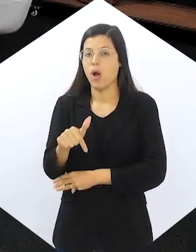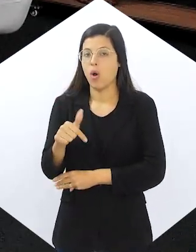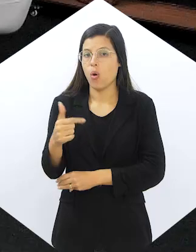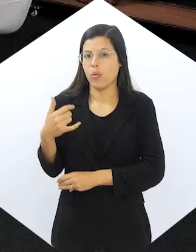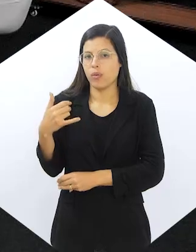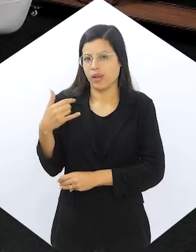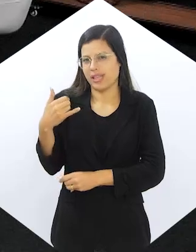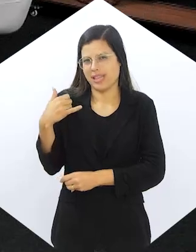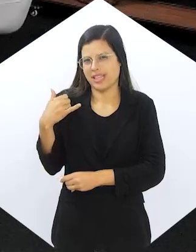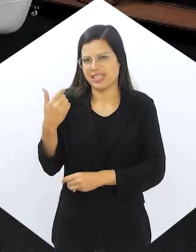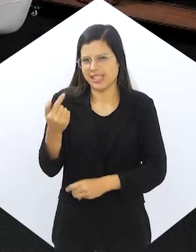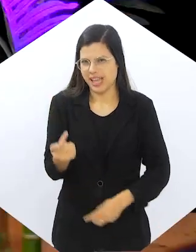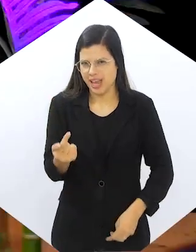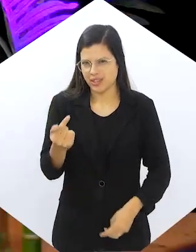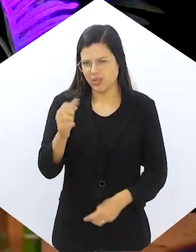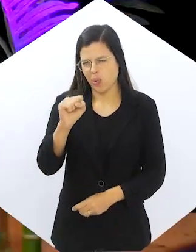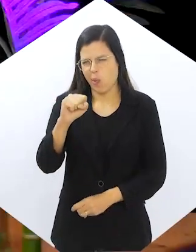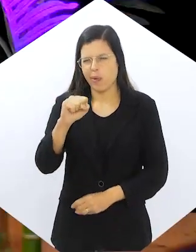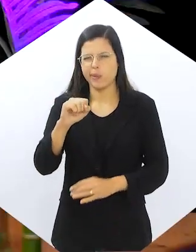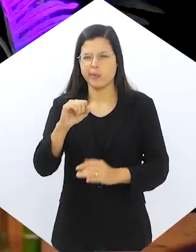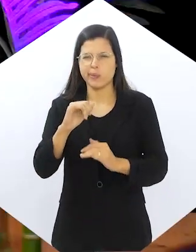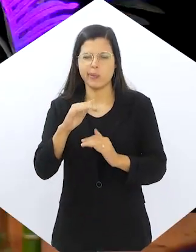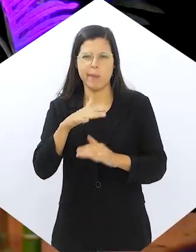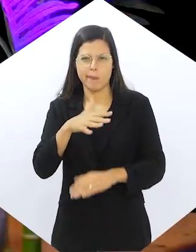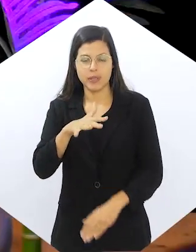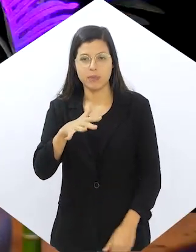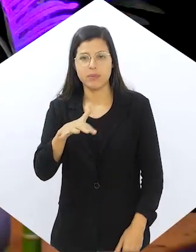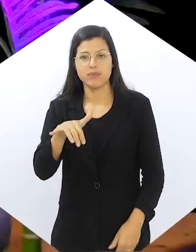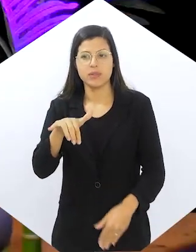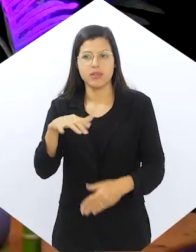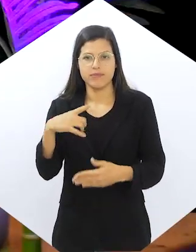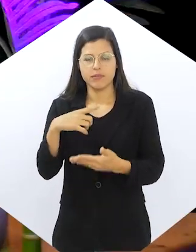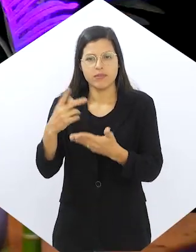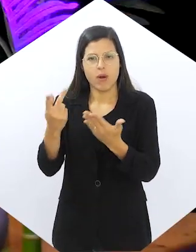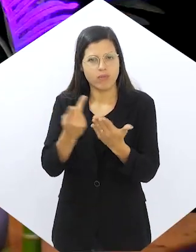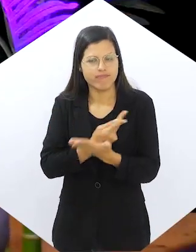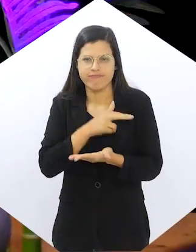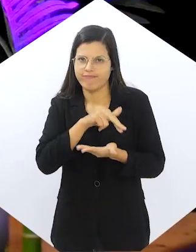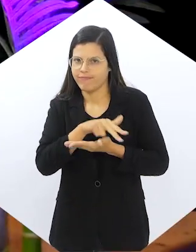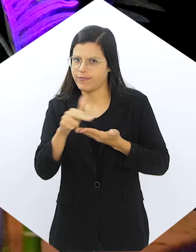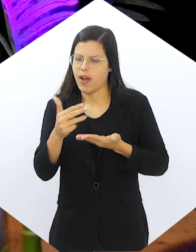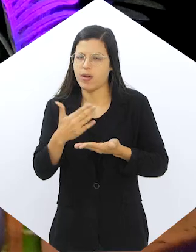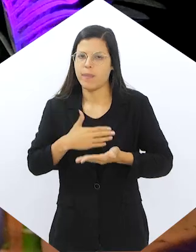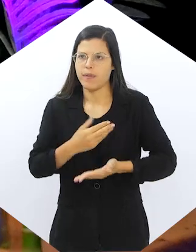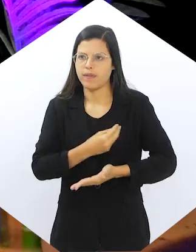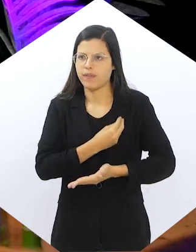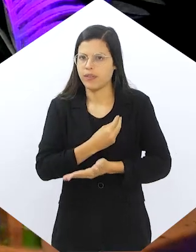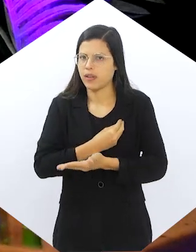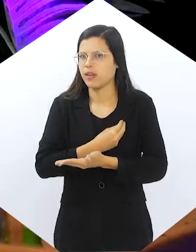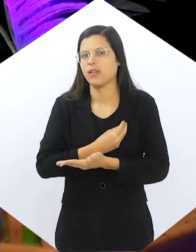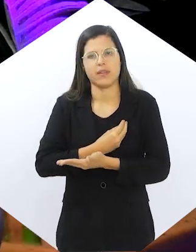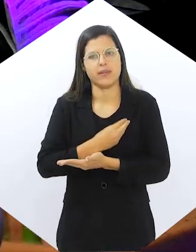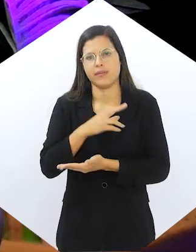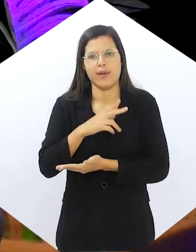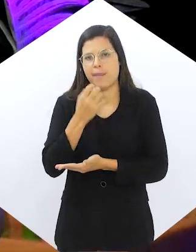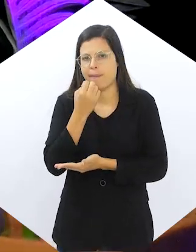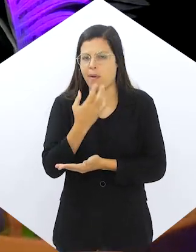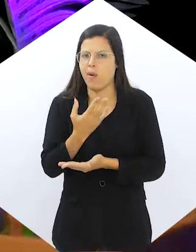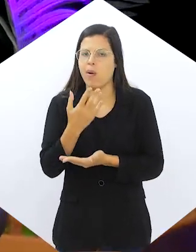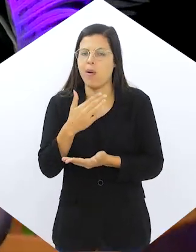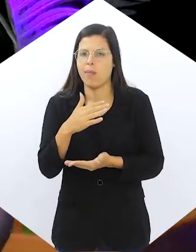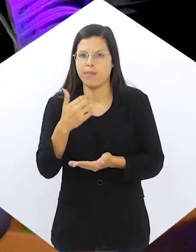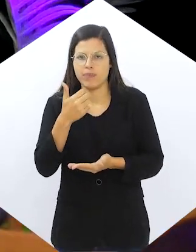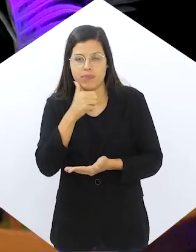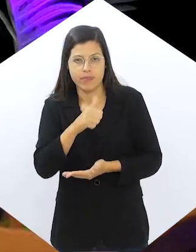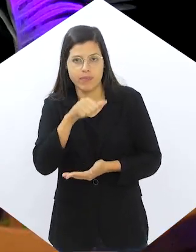7 para 8 anos, mais ou menos, um pouco antes eu tive vários acontecimentos na minha vida que não foram agradáveis. Minha